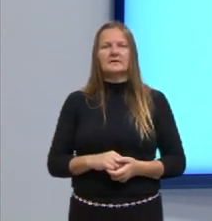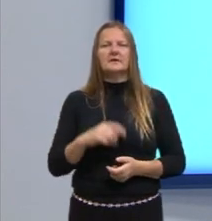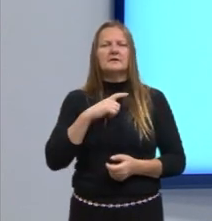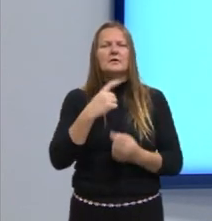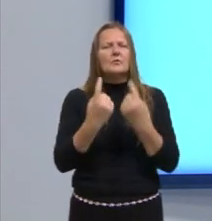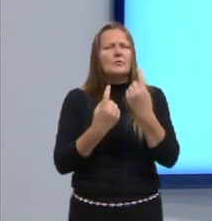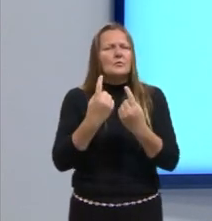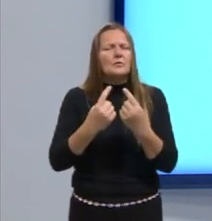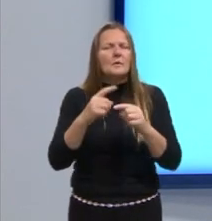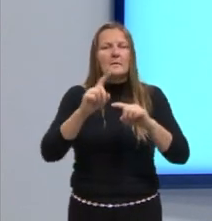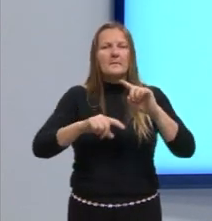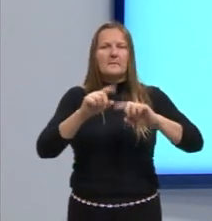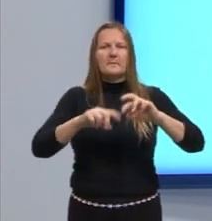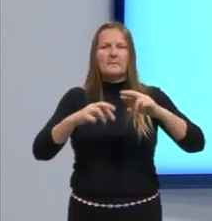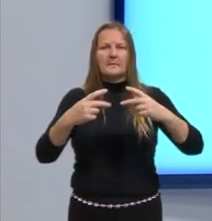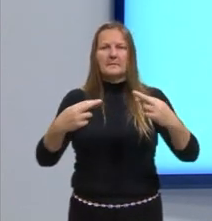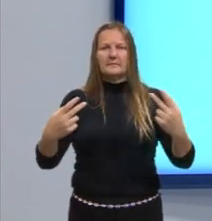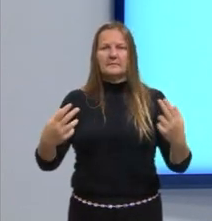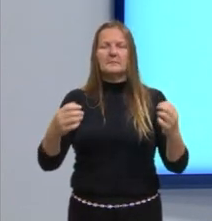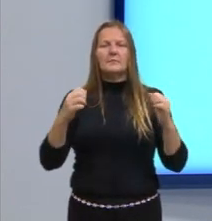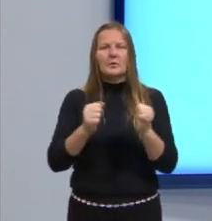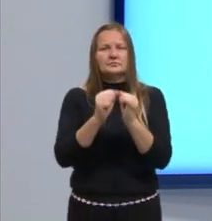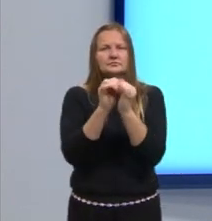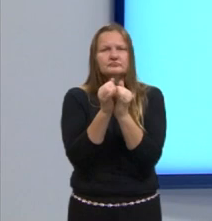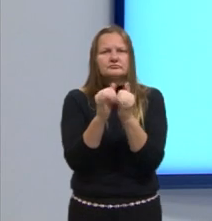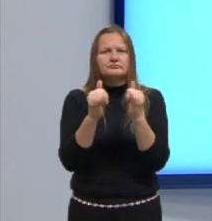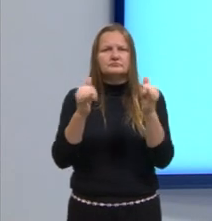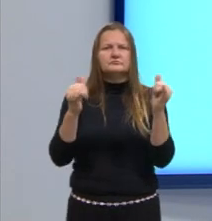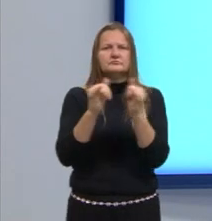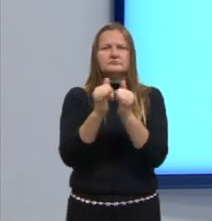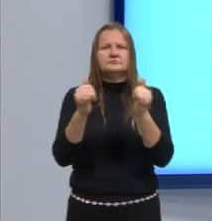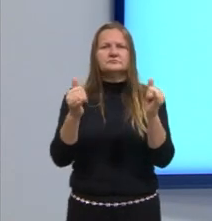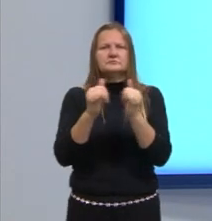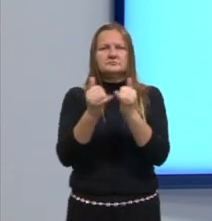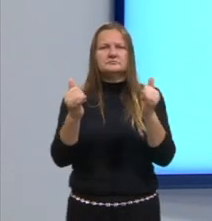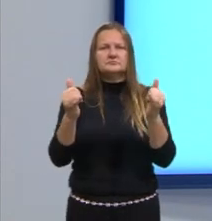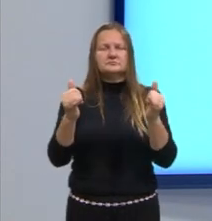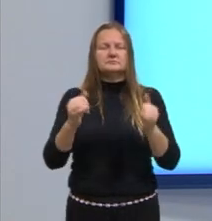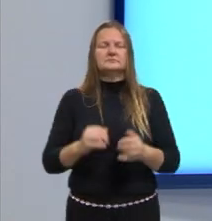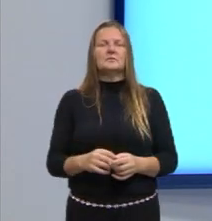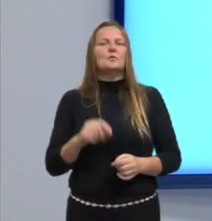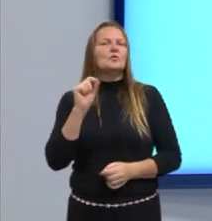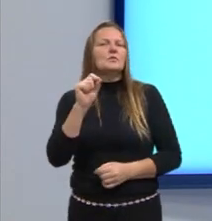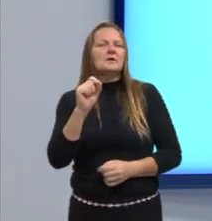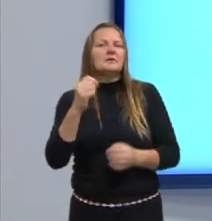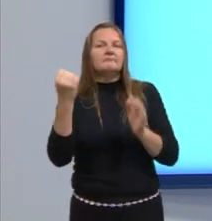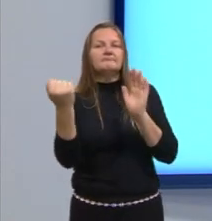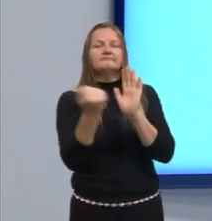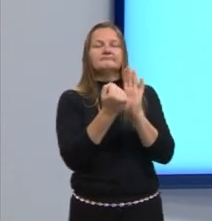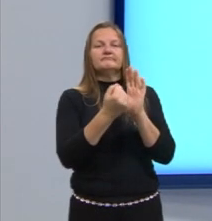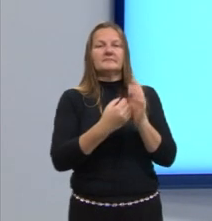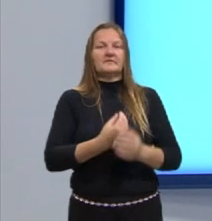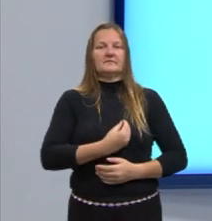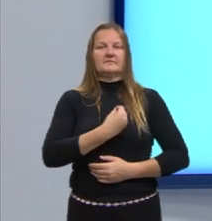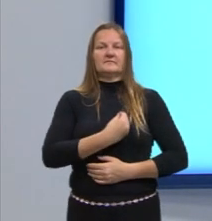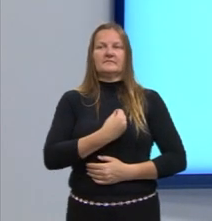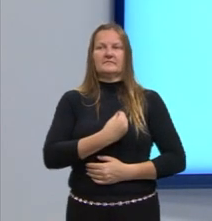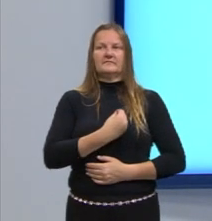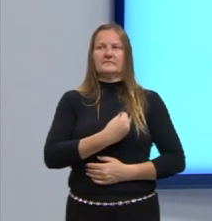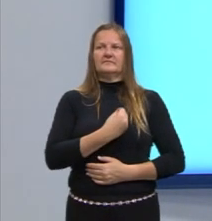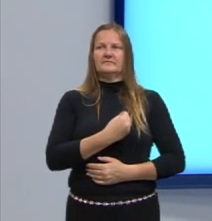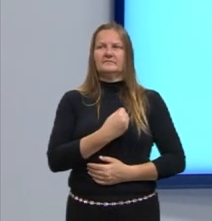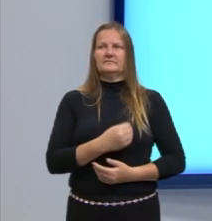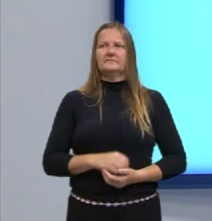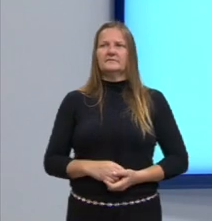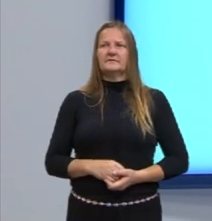quantidade de matéria pode gerar uma grande quantidade de energia e o que que isso afeta nas nossas vidas certo